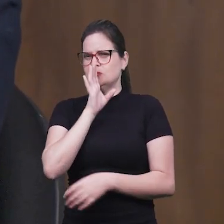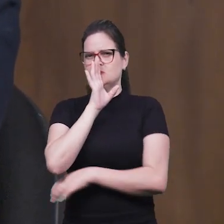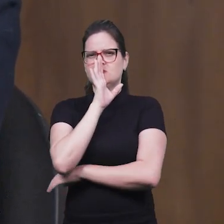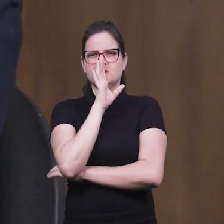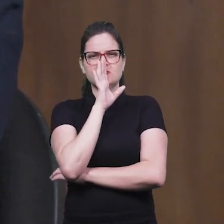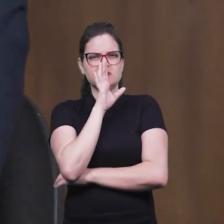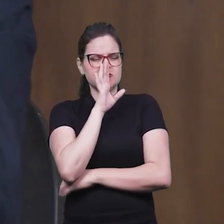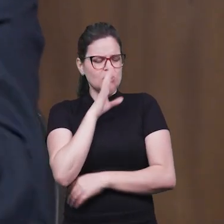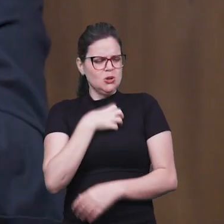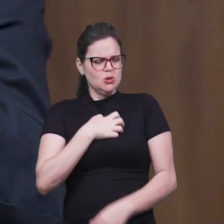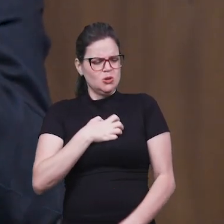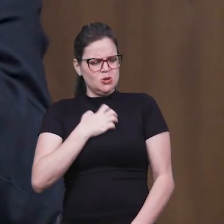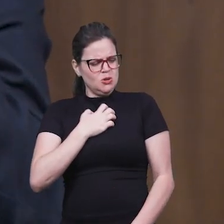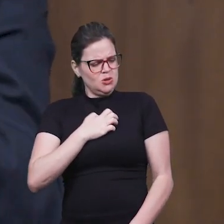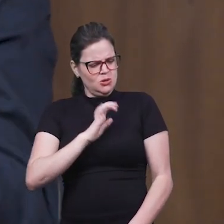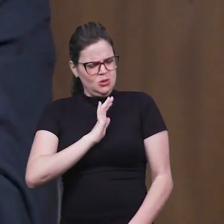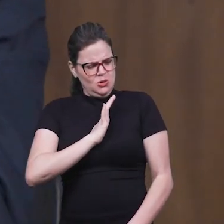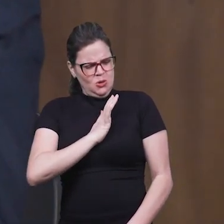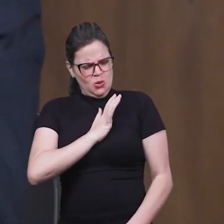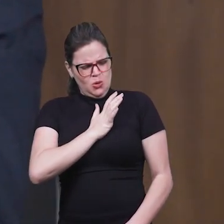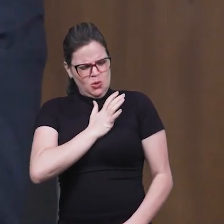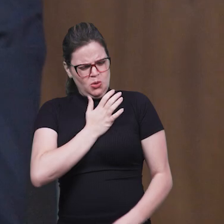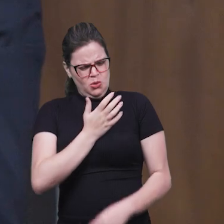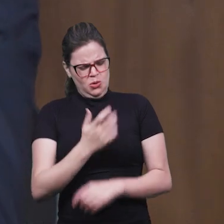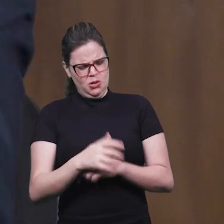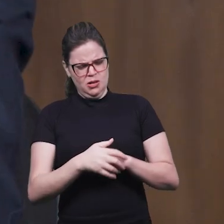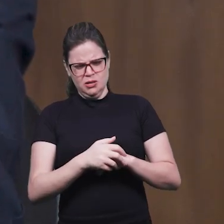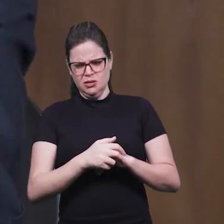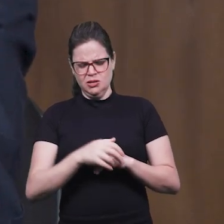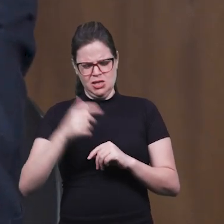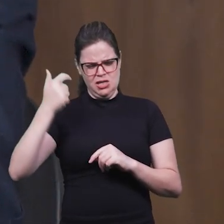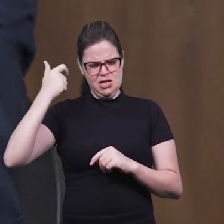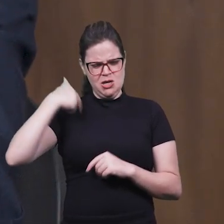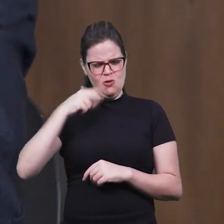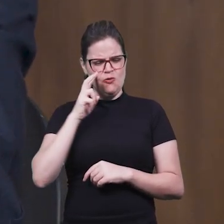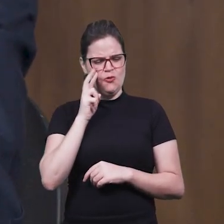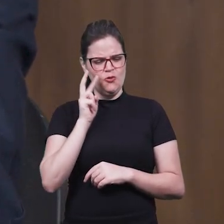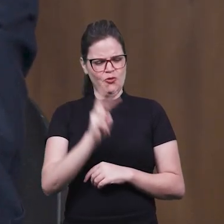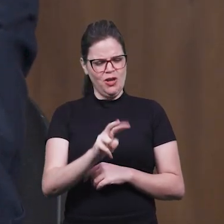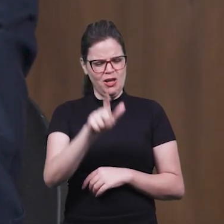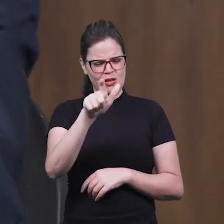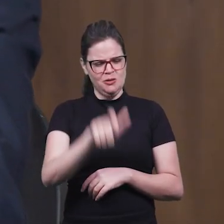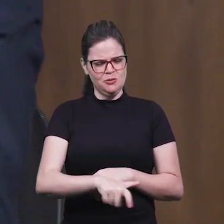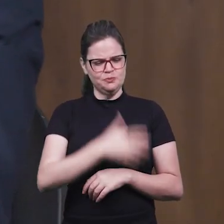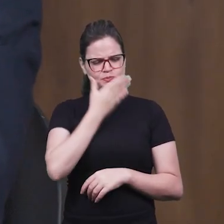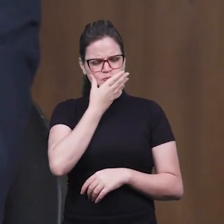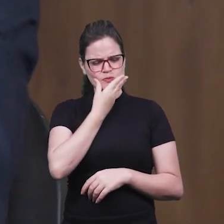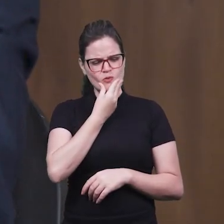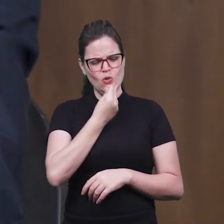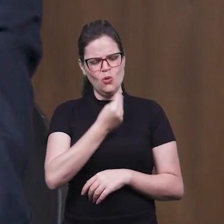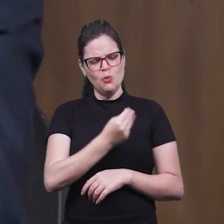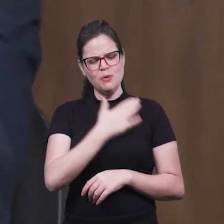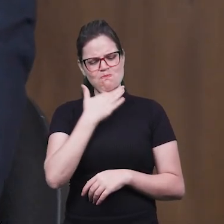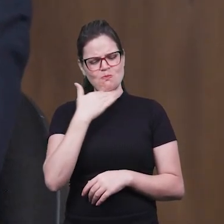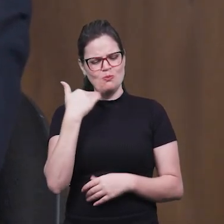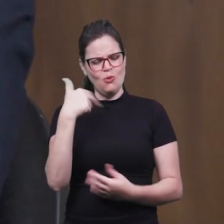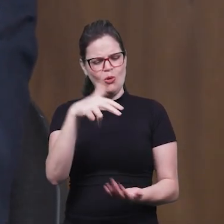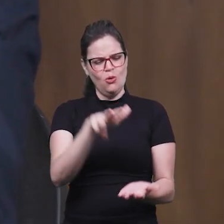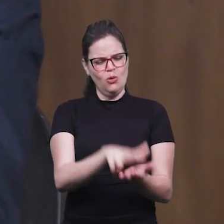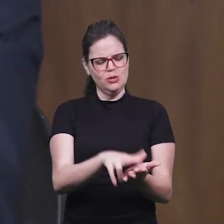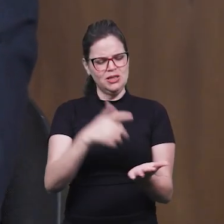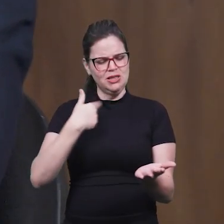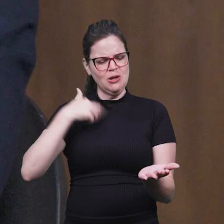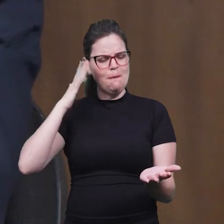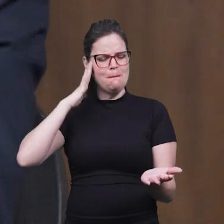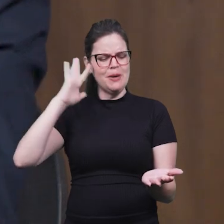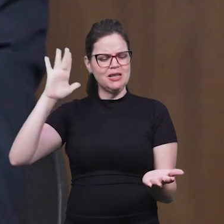homem, passou na minha mente como se fosse a vida daquele homem. Aquele homem teve uma infância, teve uma